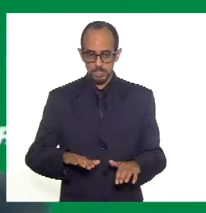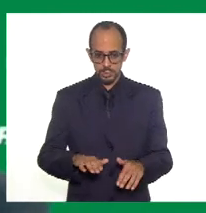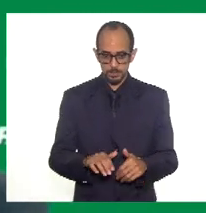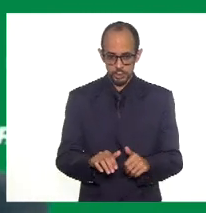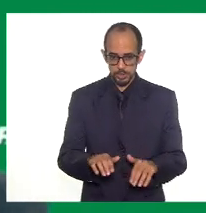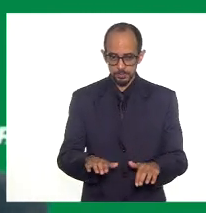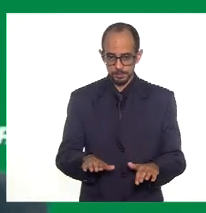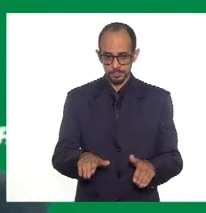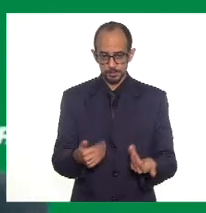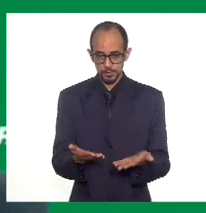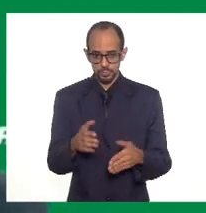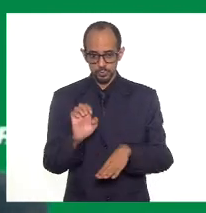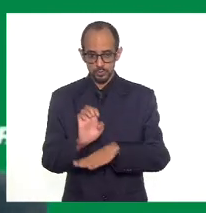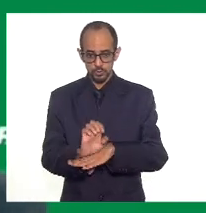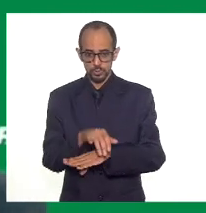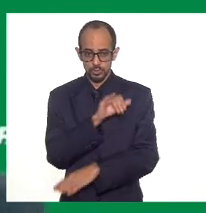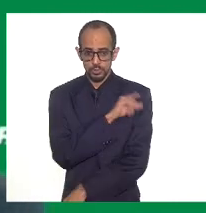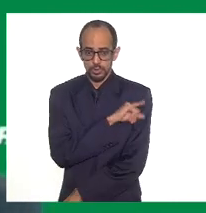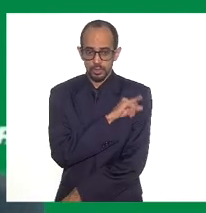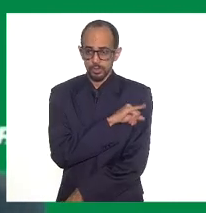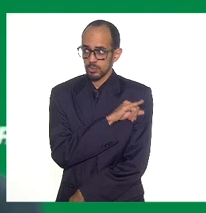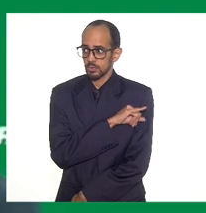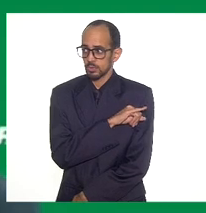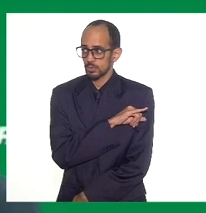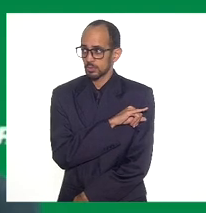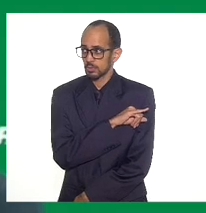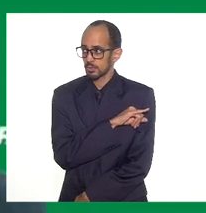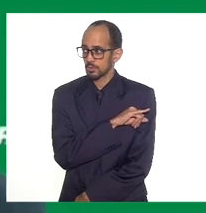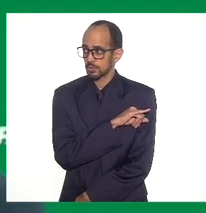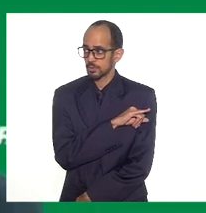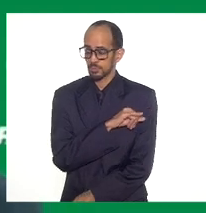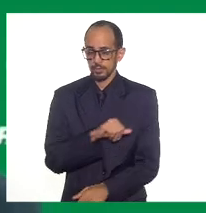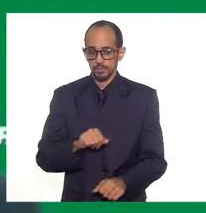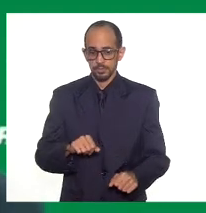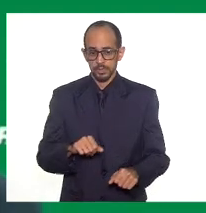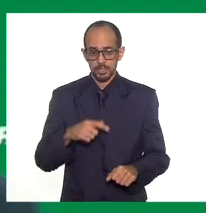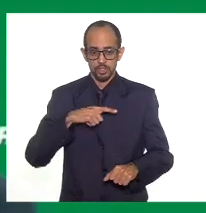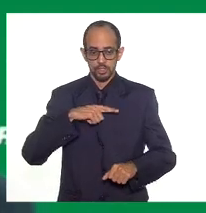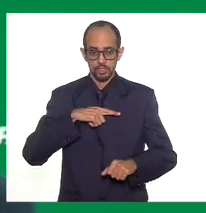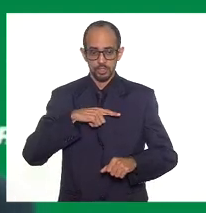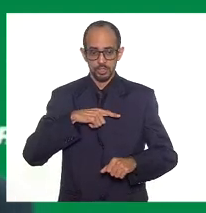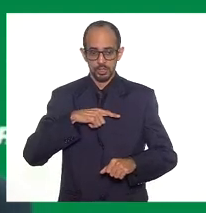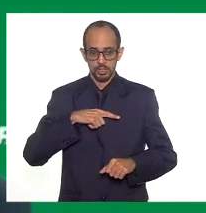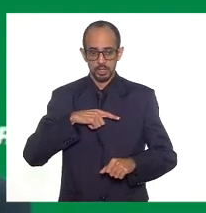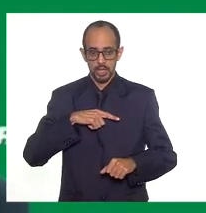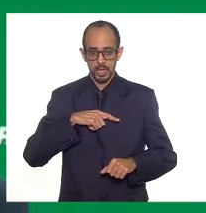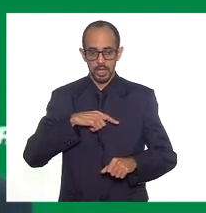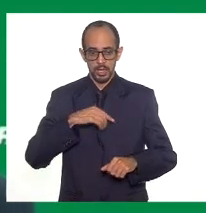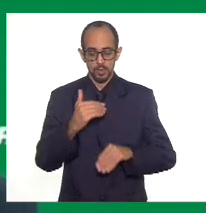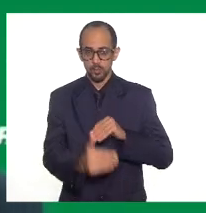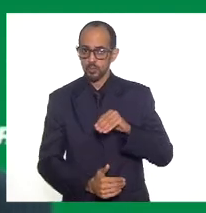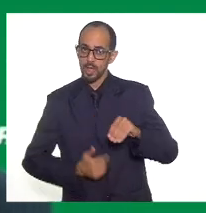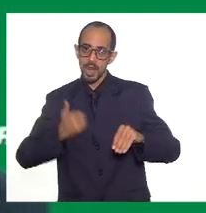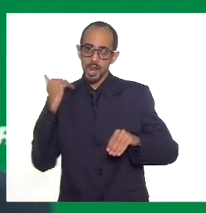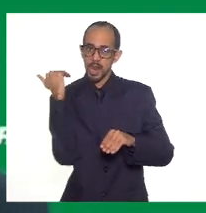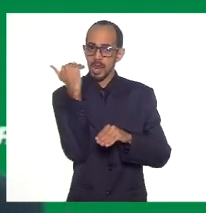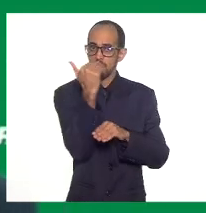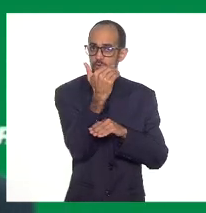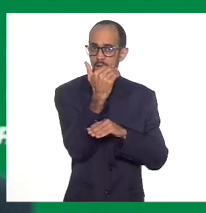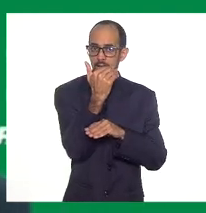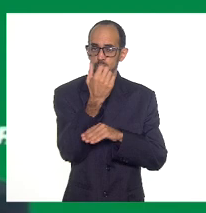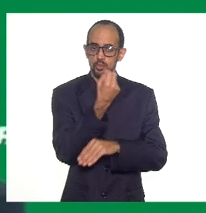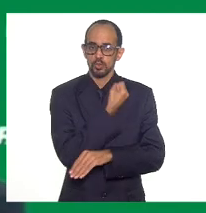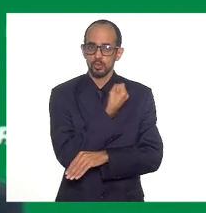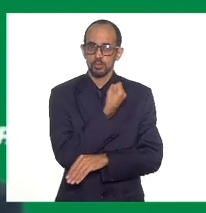Rio, a gente hoje contribui com um número elevadíssimo, né, de ICMS